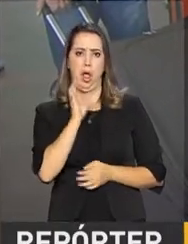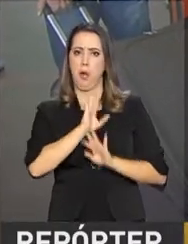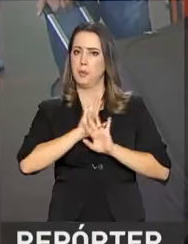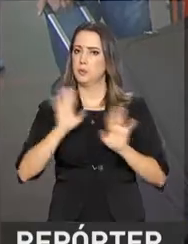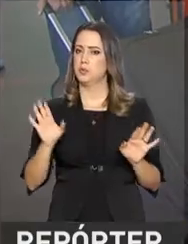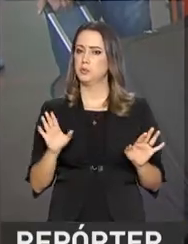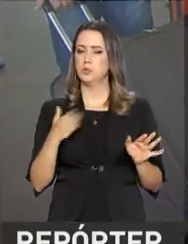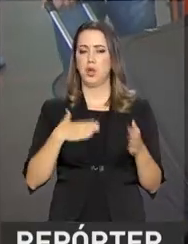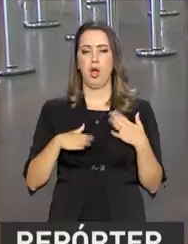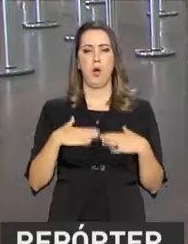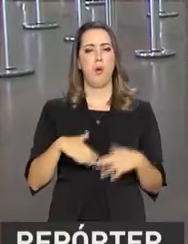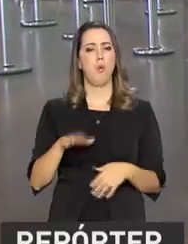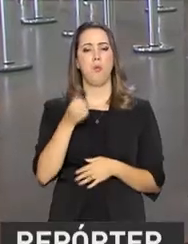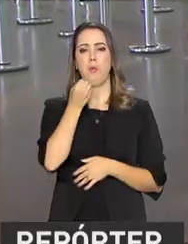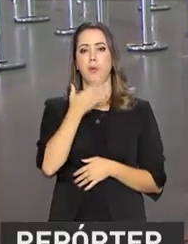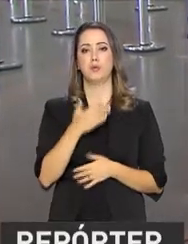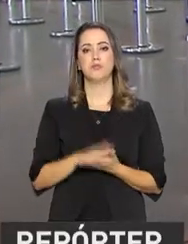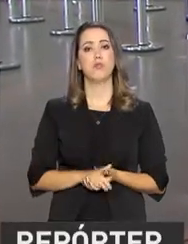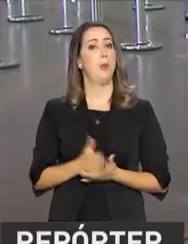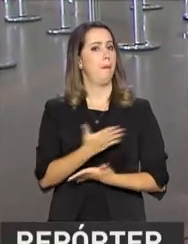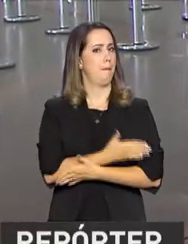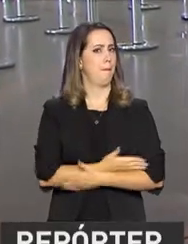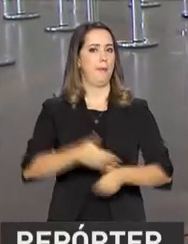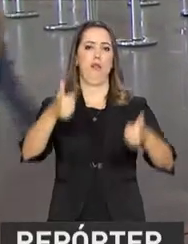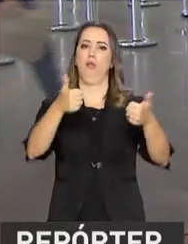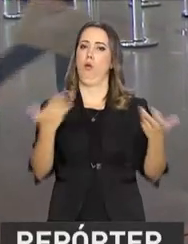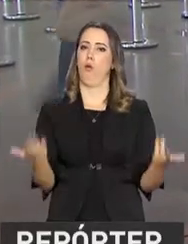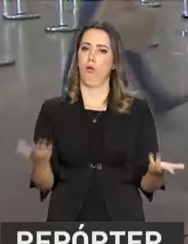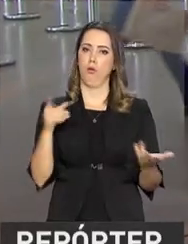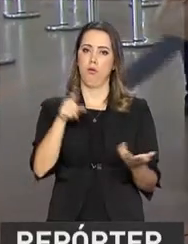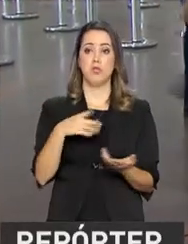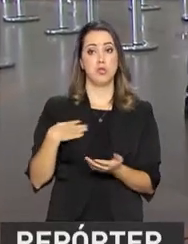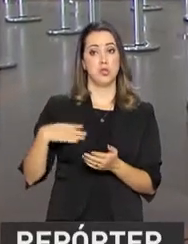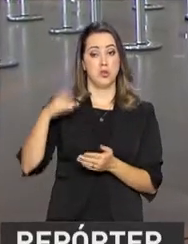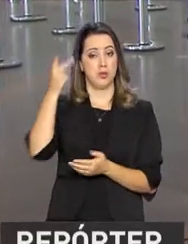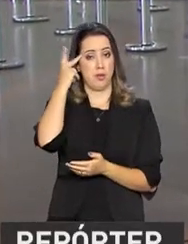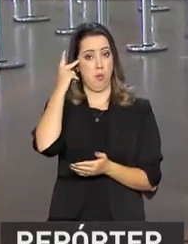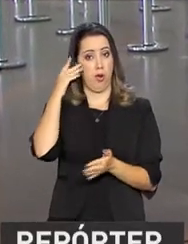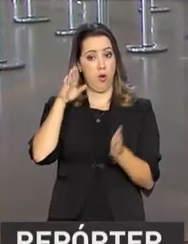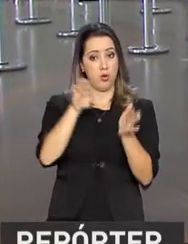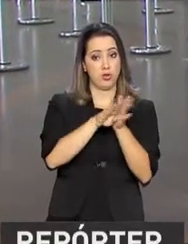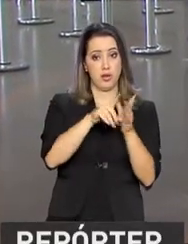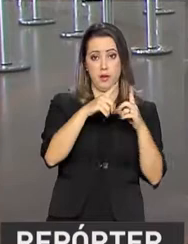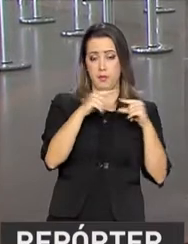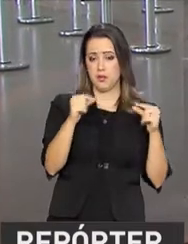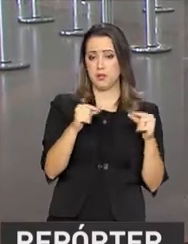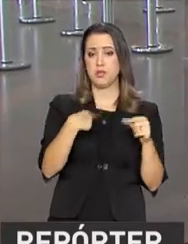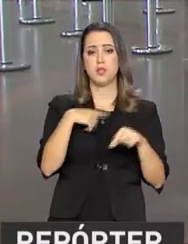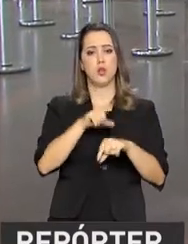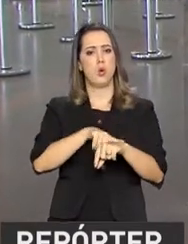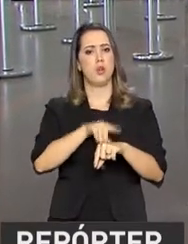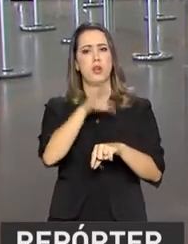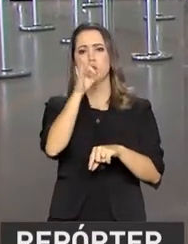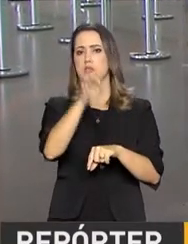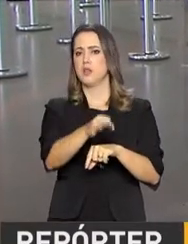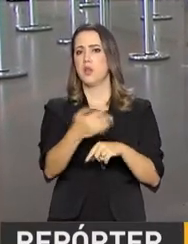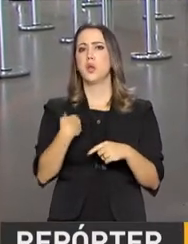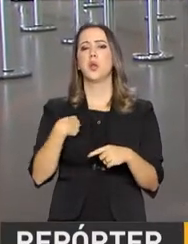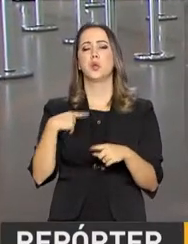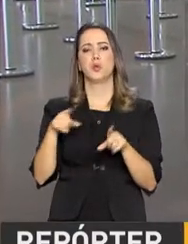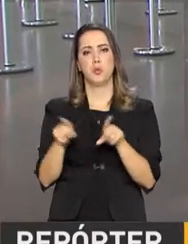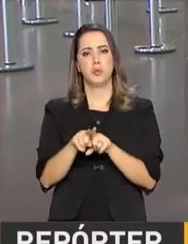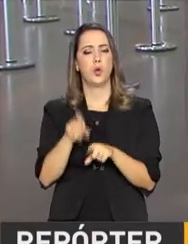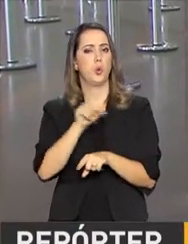muito bom melhor támbém hoje eu vim de são paulo pra cá uma receitinha normal eu vim pra cá também